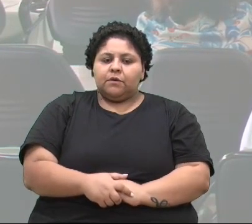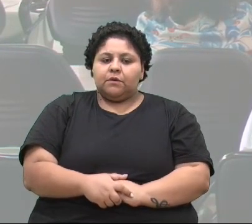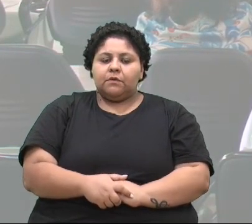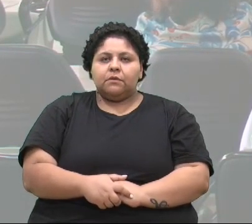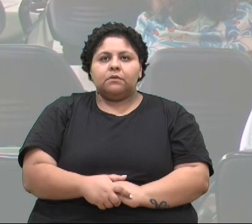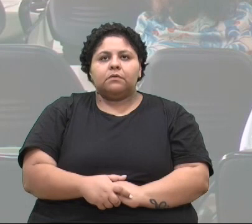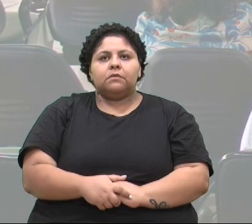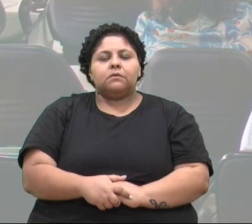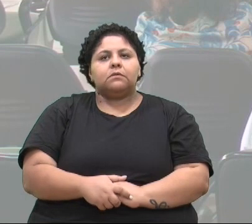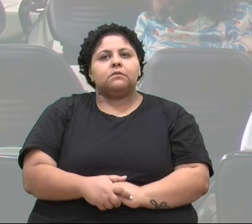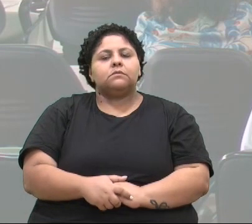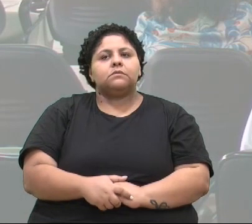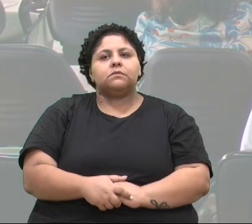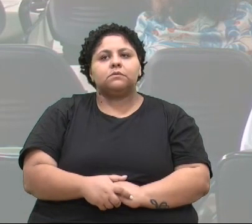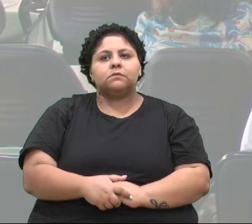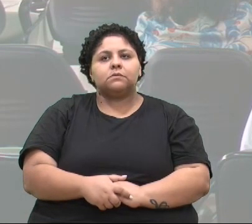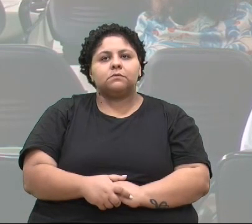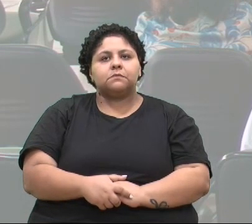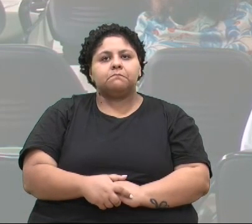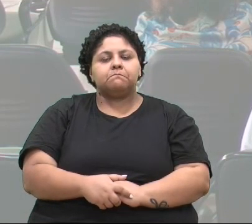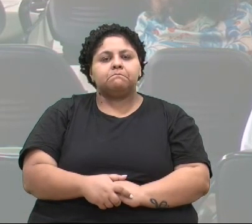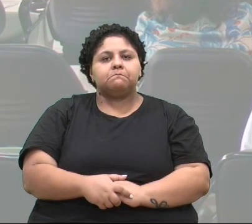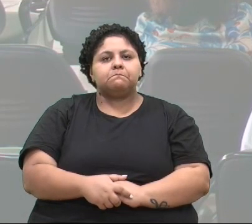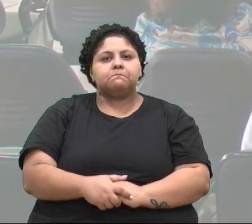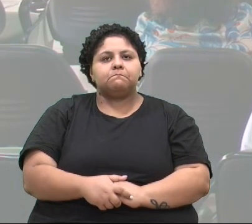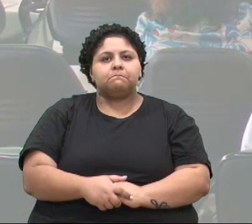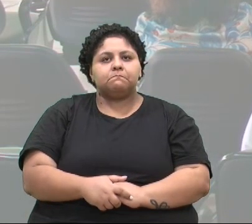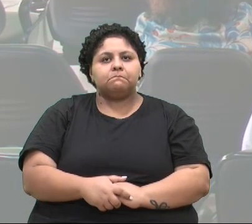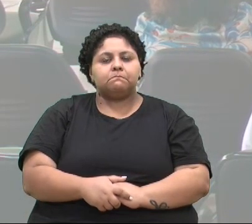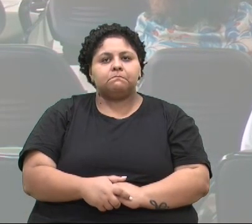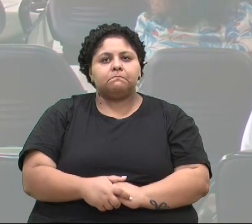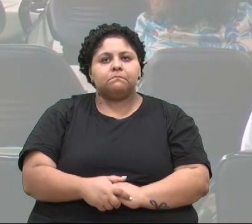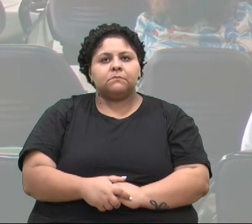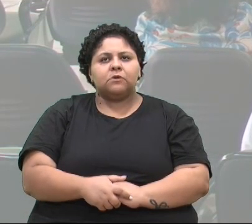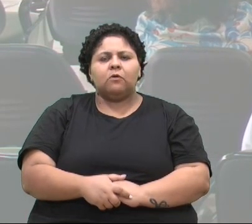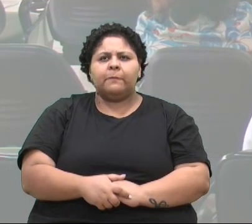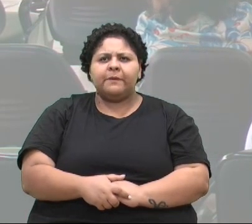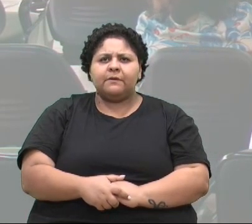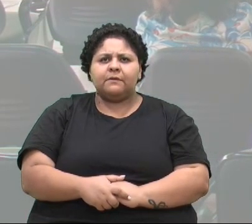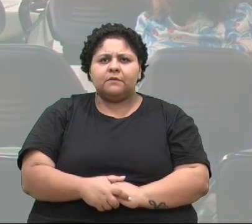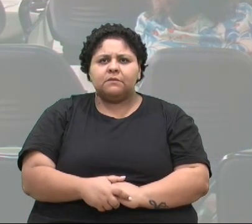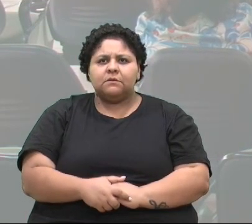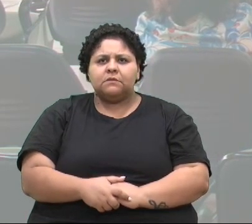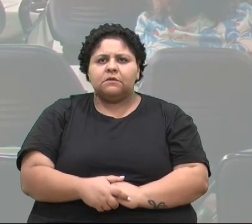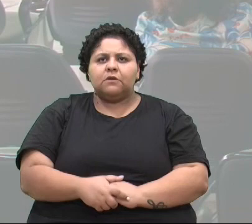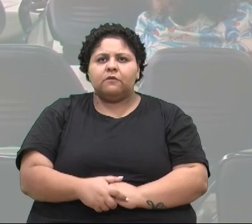Bem, não havendo... o Renato, por gentileza.